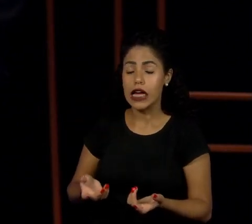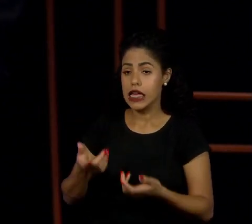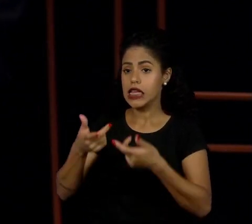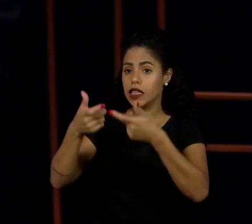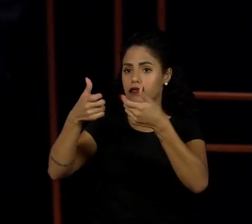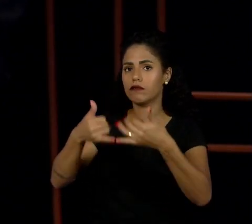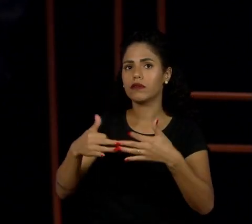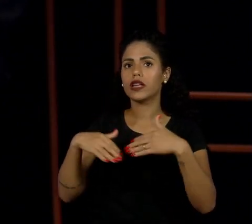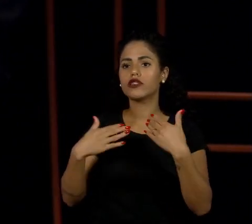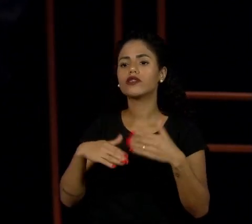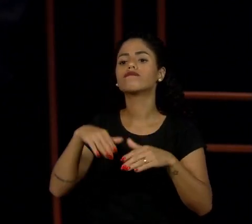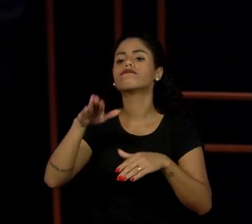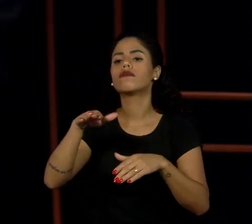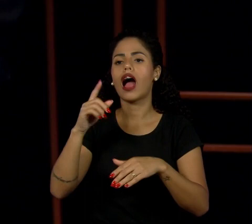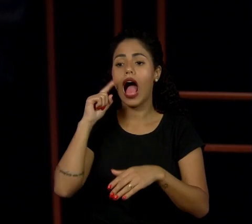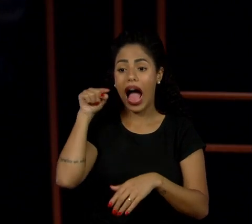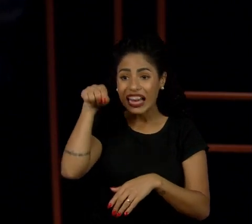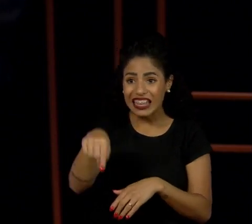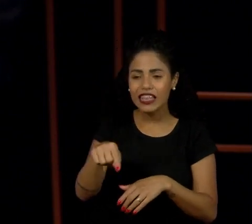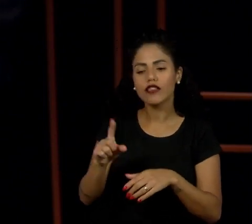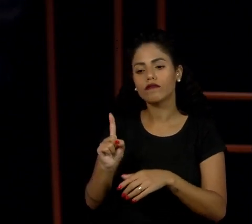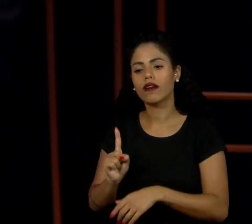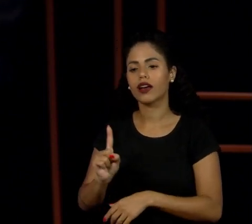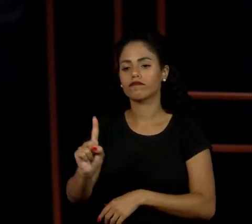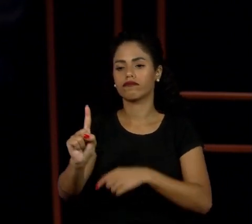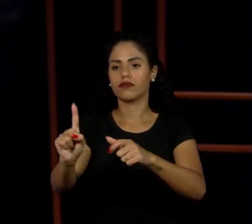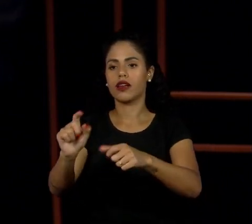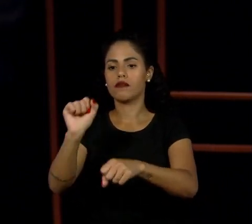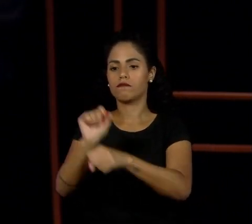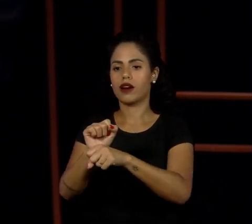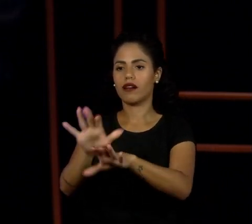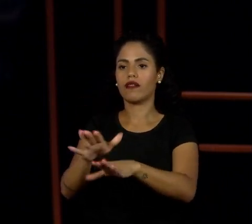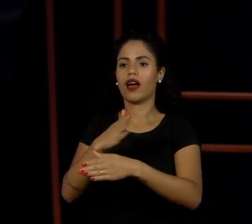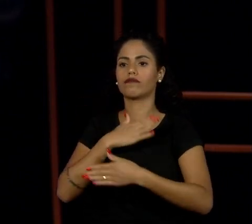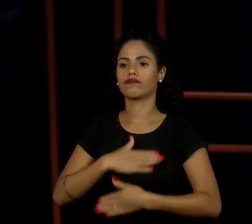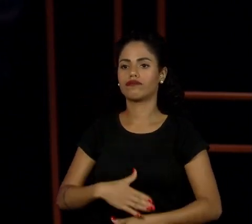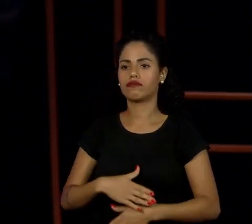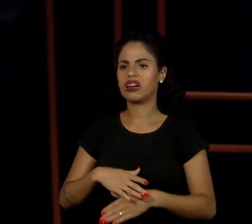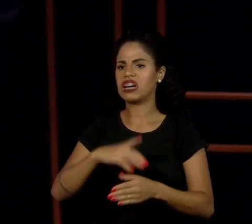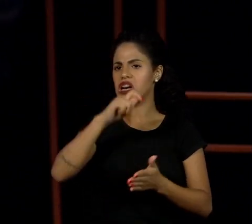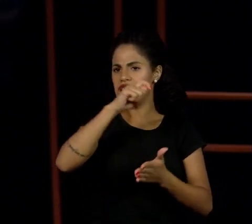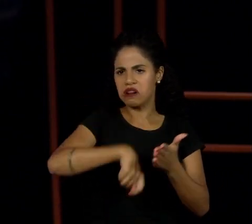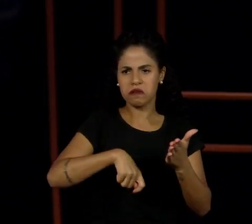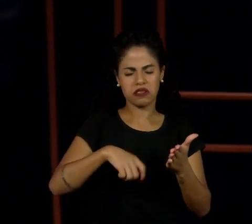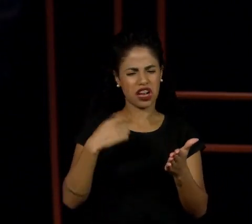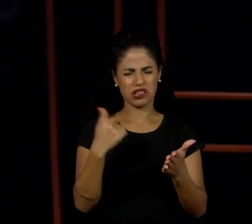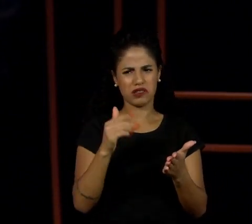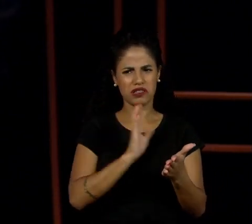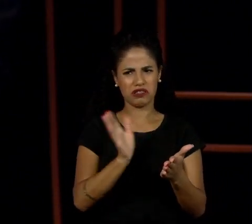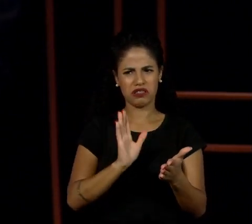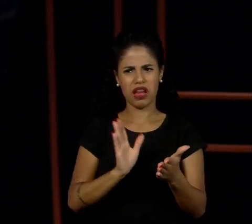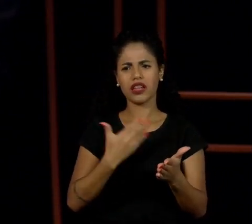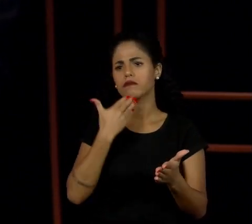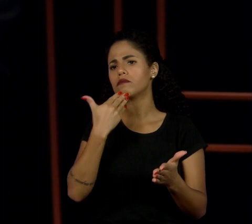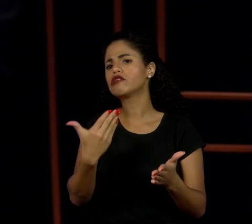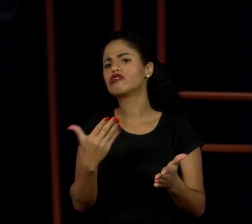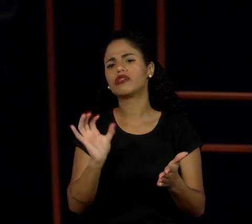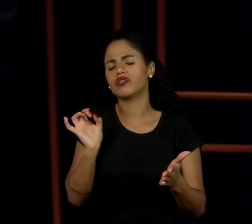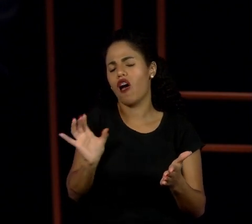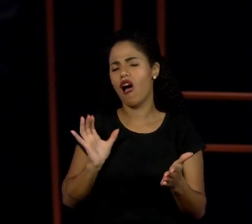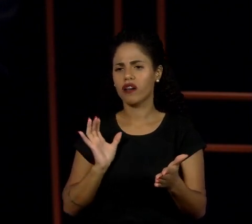pessoas e a gente ia parando. Você quer fazer, não sei o quê. Acho que ninguém nem assinava o papel, nem nada. Era assim. Tanto é